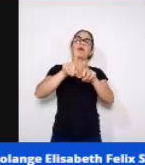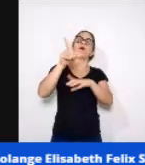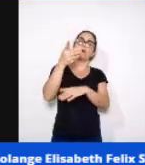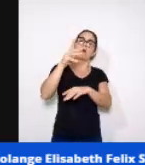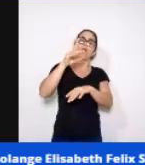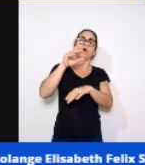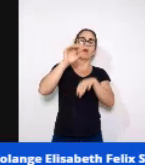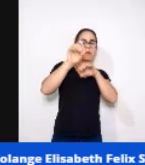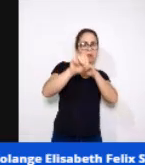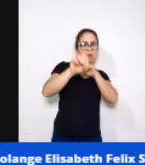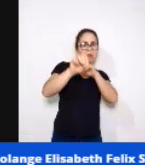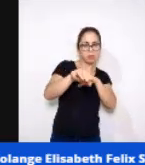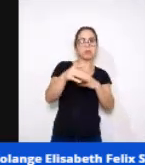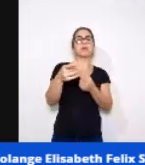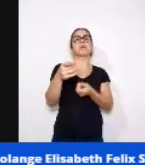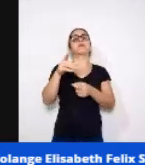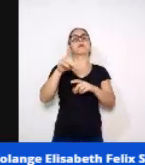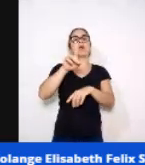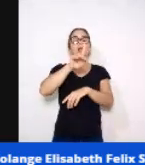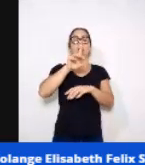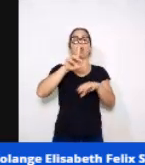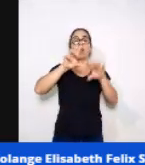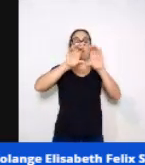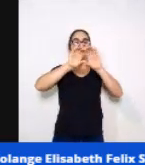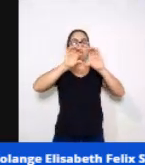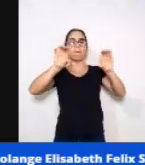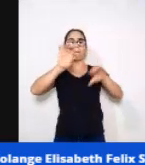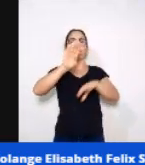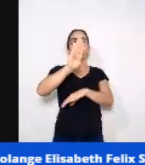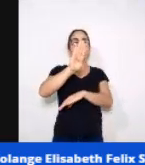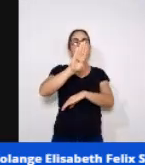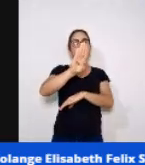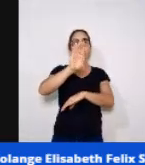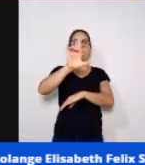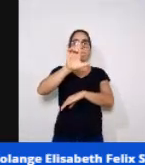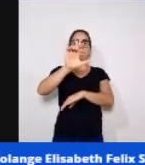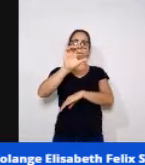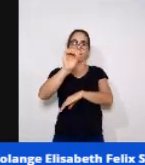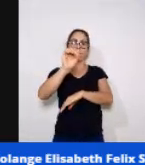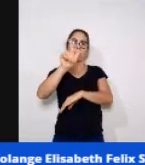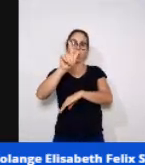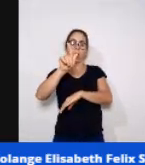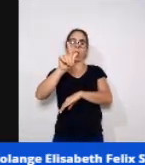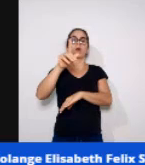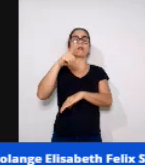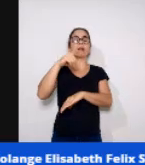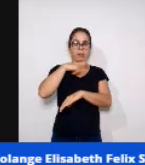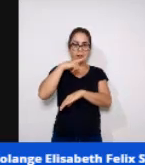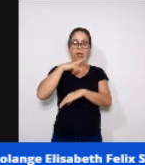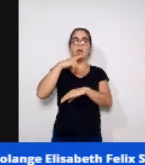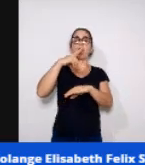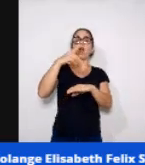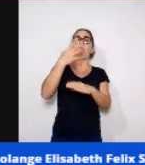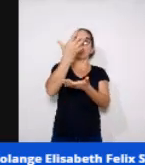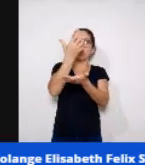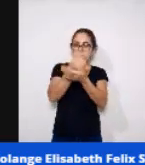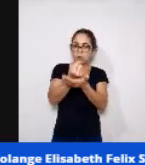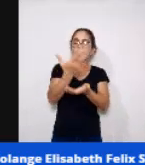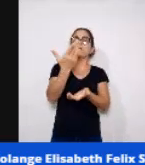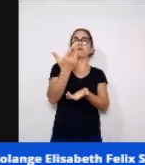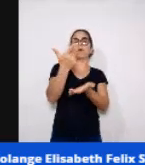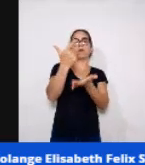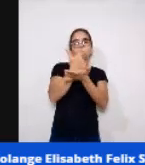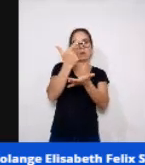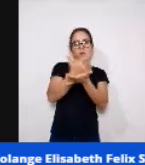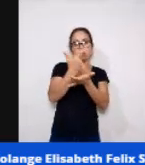de PDF, lá no nosso blog nós temos para vocês baixarem os livros direto da editora,